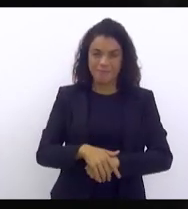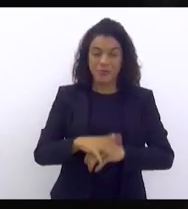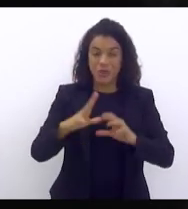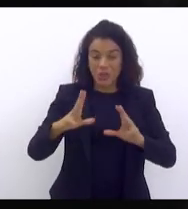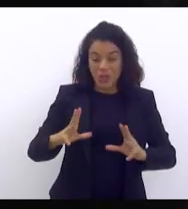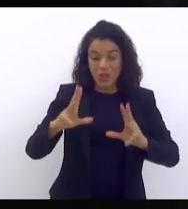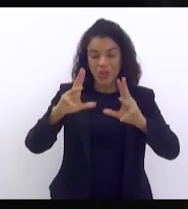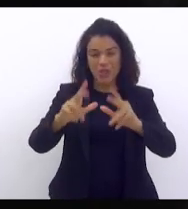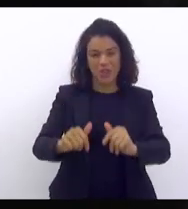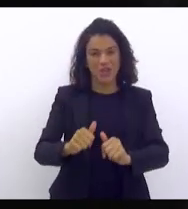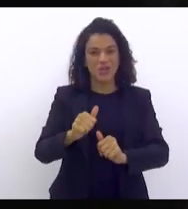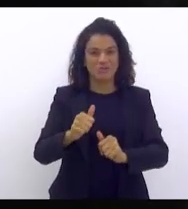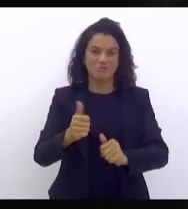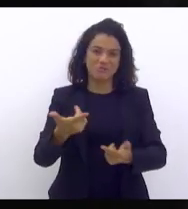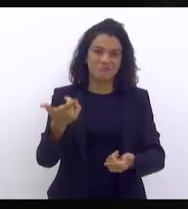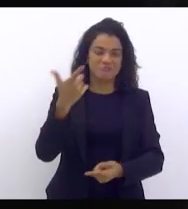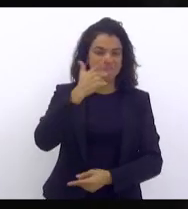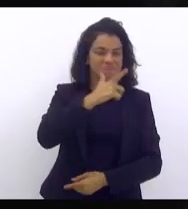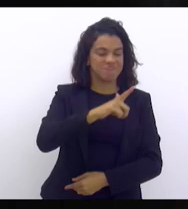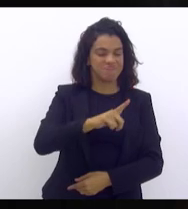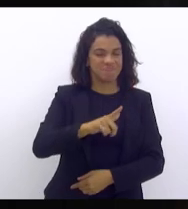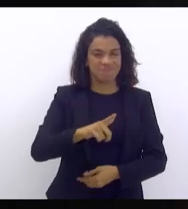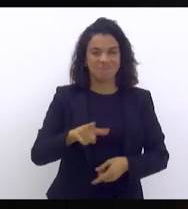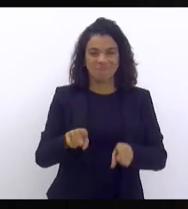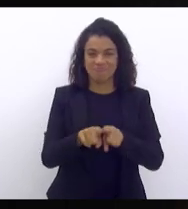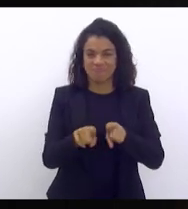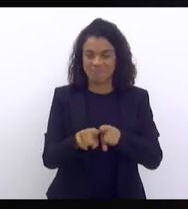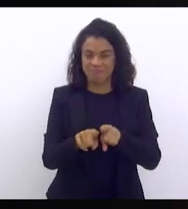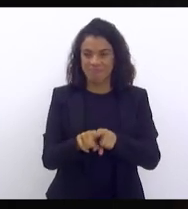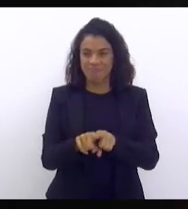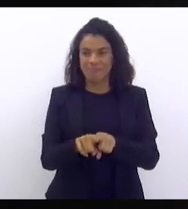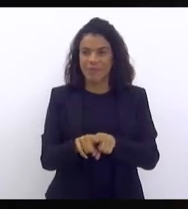contemplado. E eu venho aqui, né, é um pouco